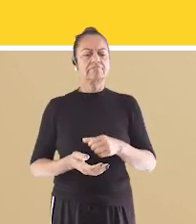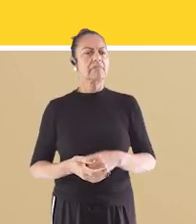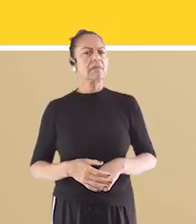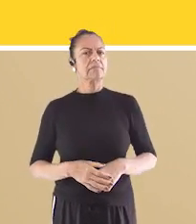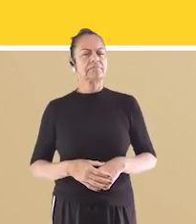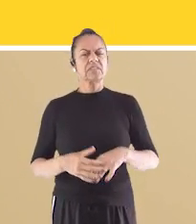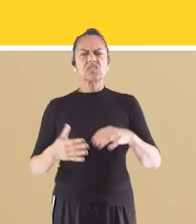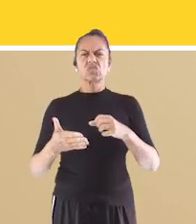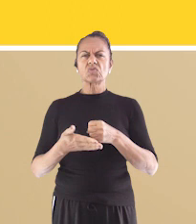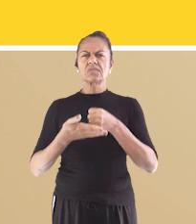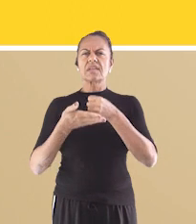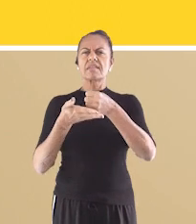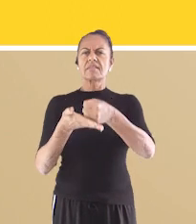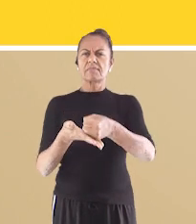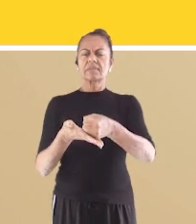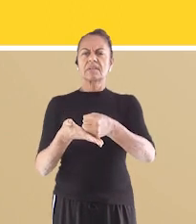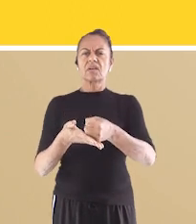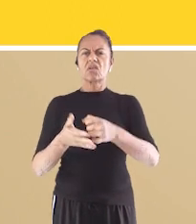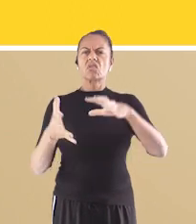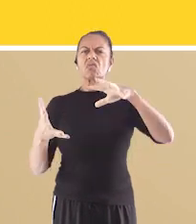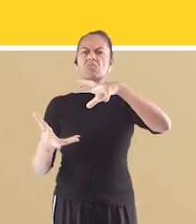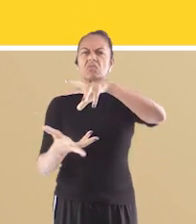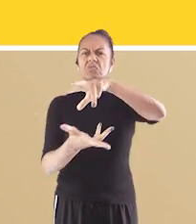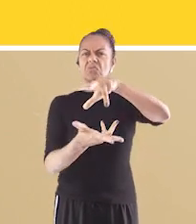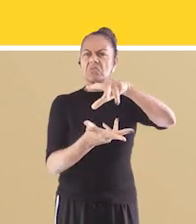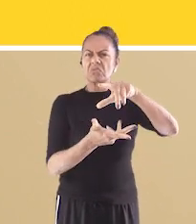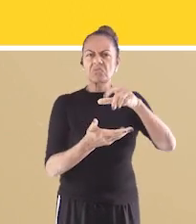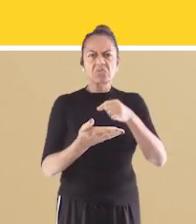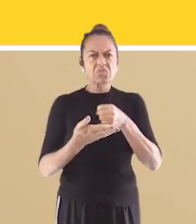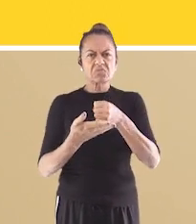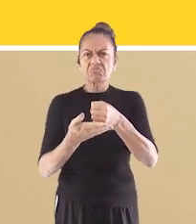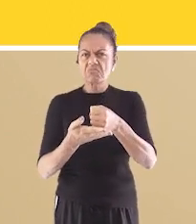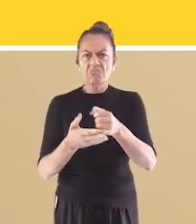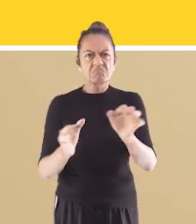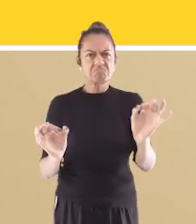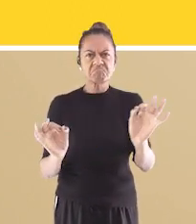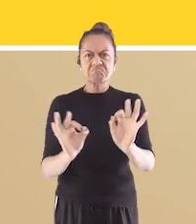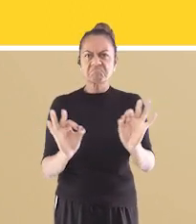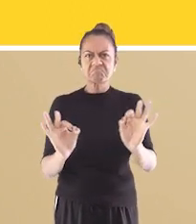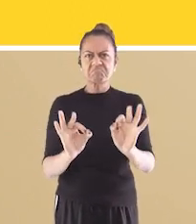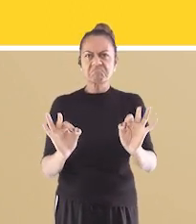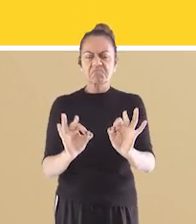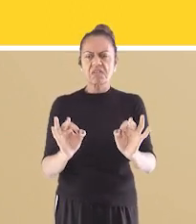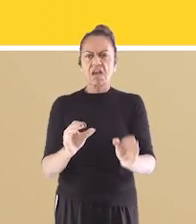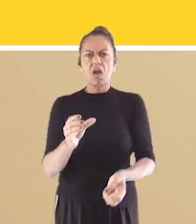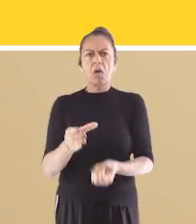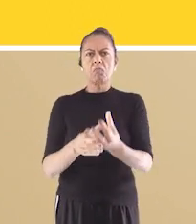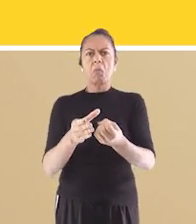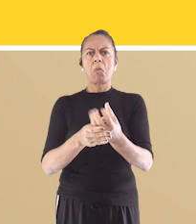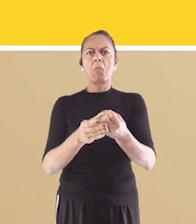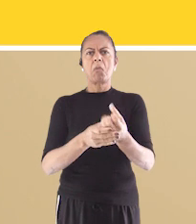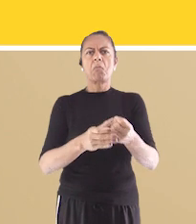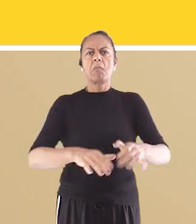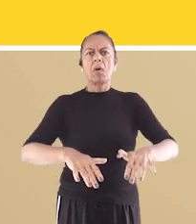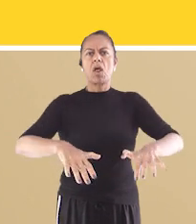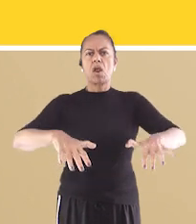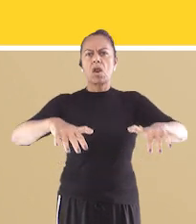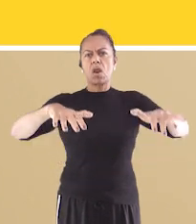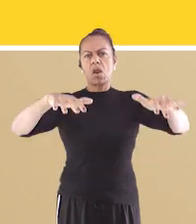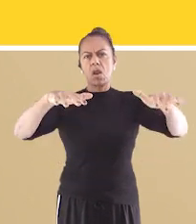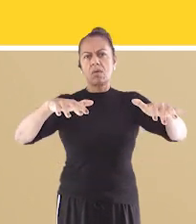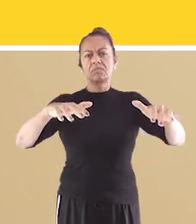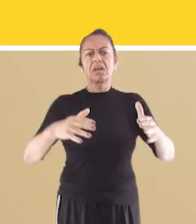Sustentabilidade. O mundo é insustentável. Produz em grande quantidade muito mais do que se